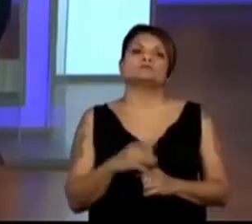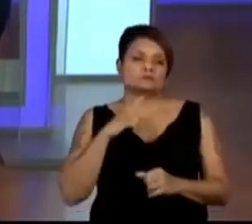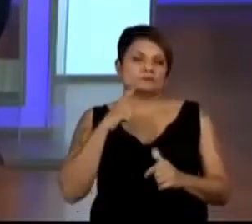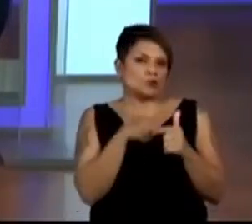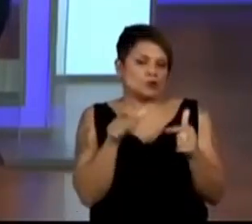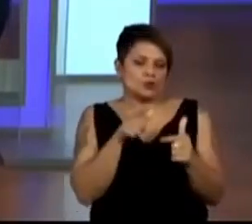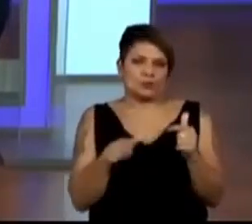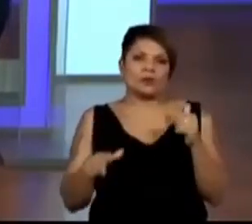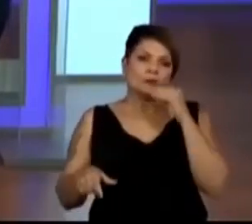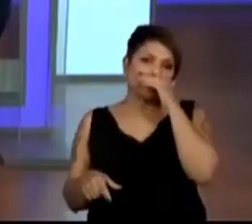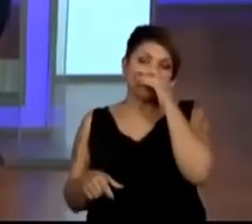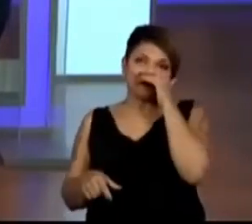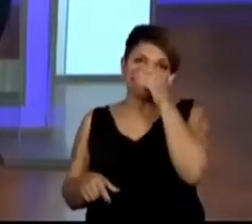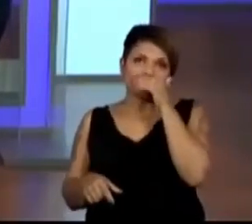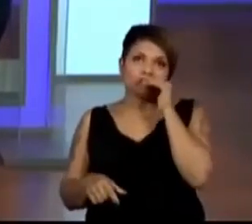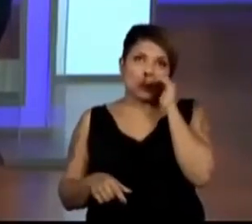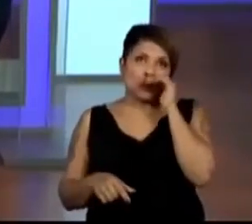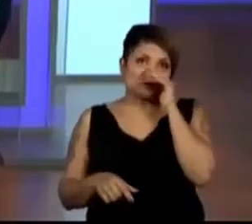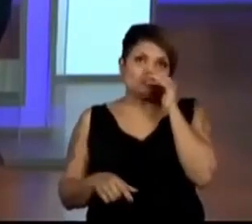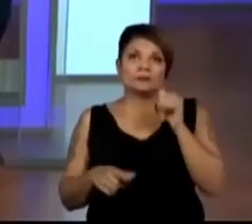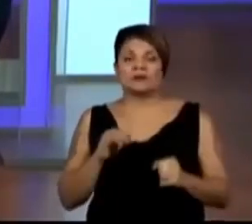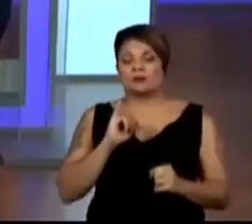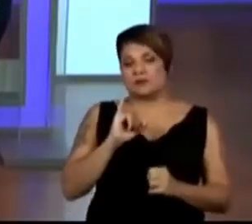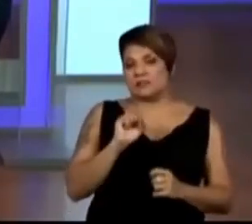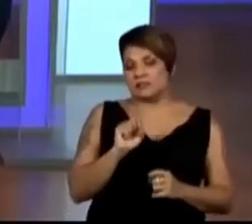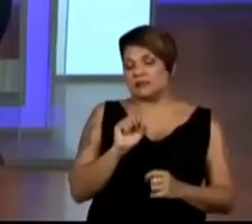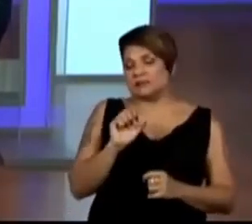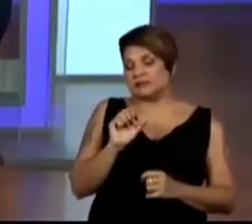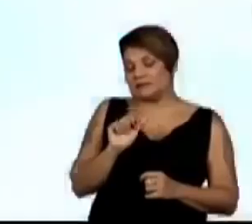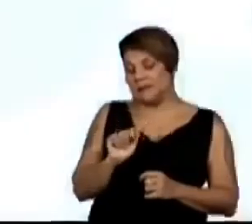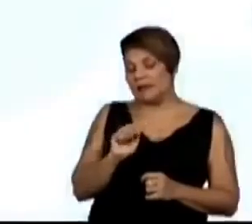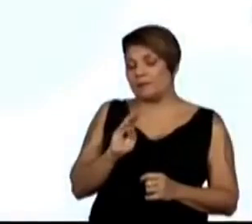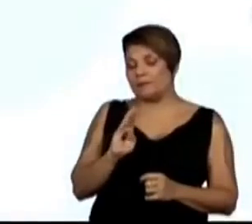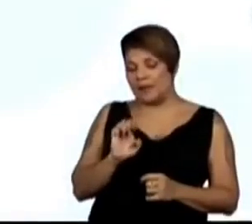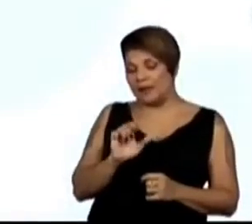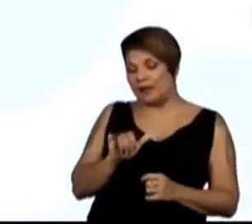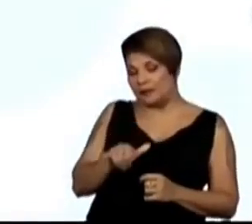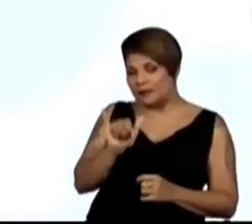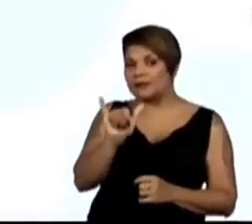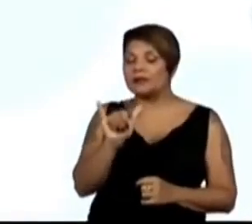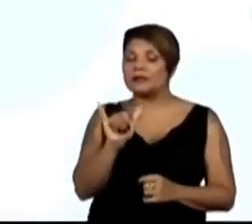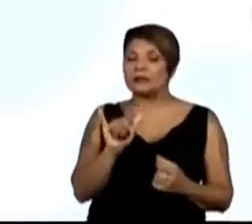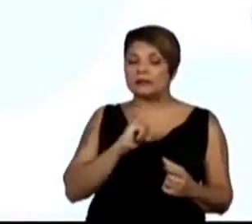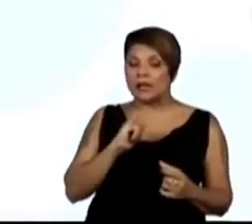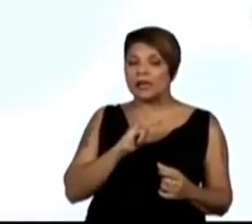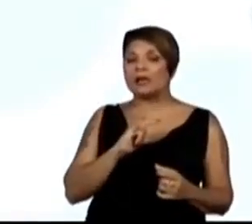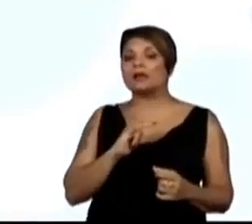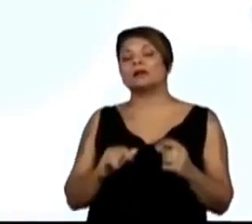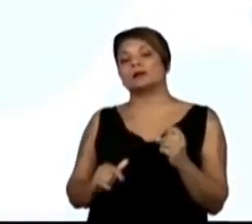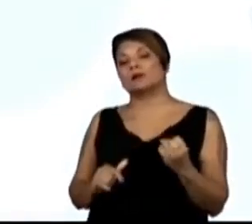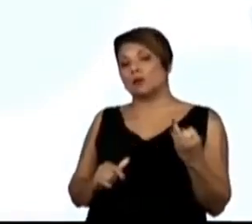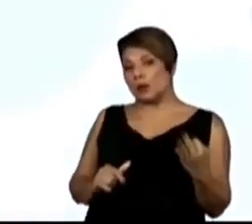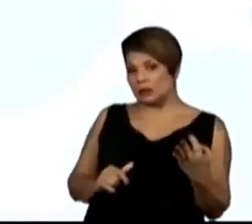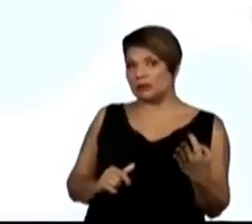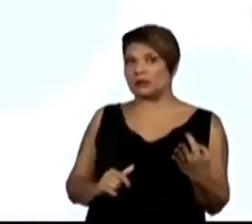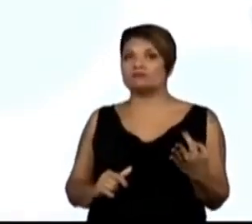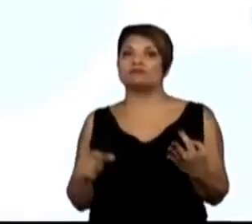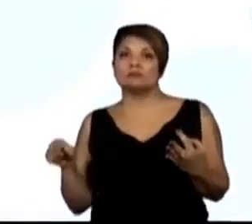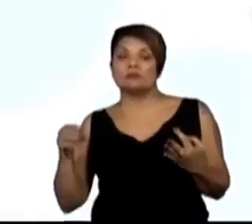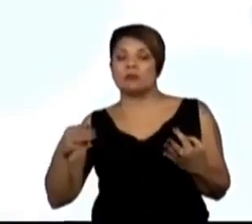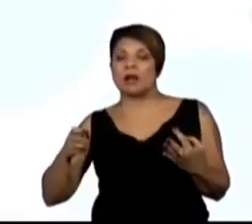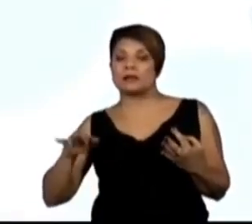situação problema. Tá bom? Então, tá assim. A Isabela tem tantas tampinhas e Mariana tem tantas tampinhas. Quantas as duas têm